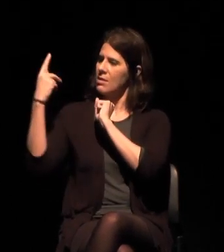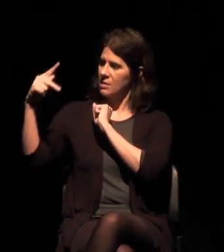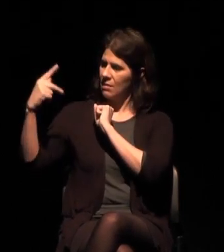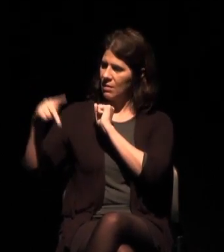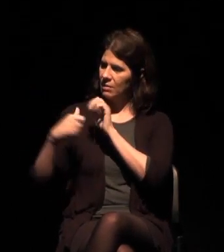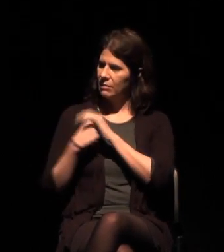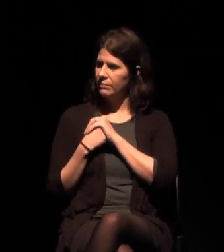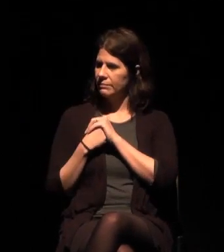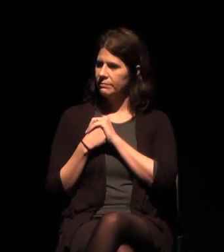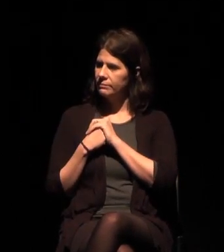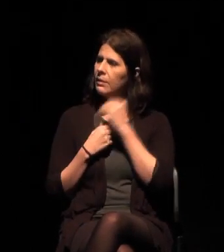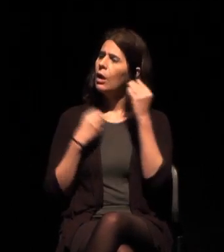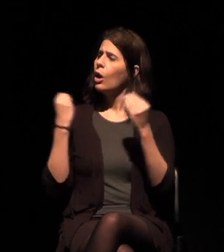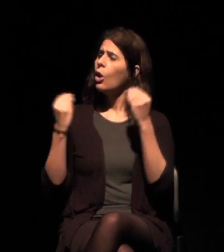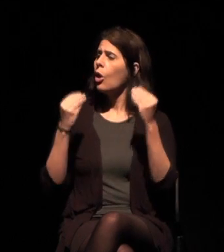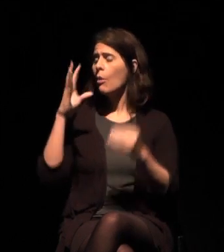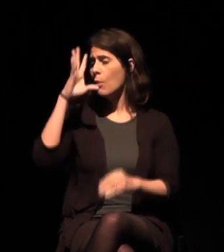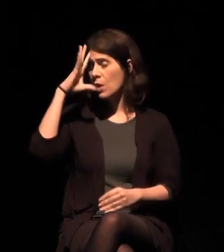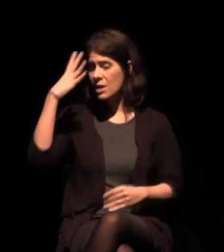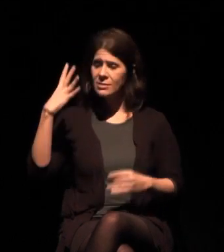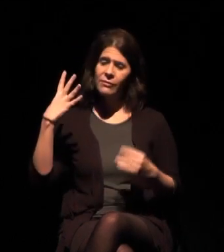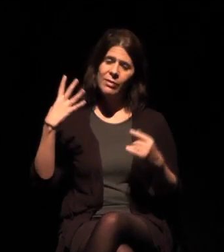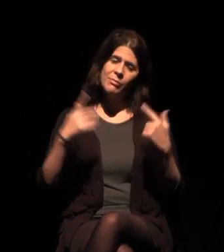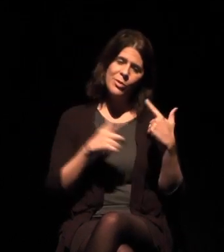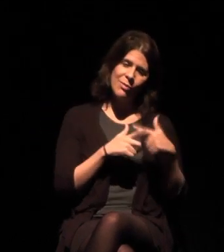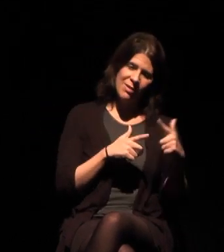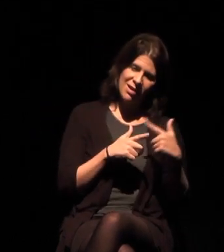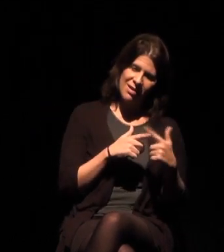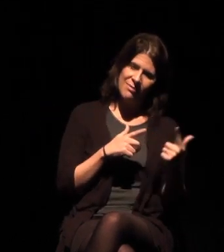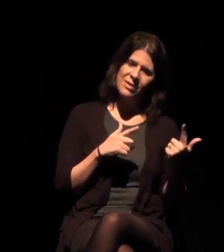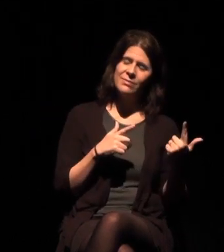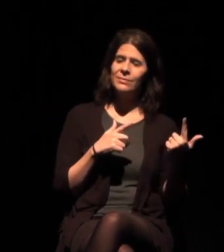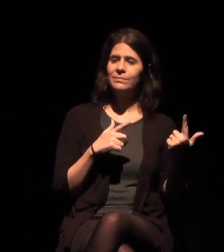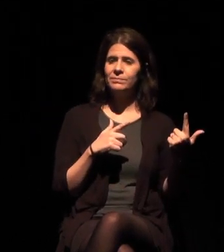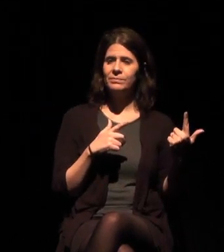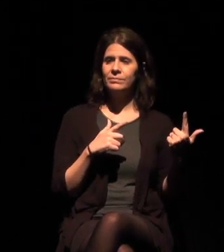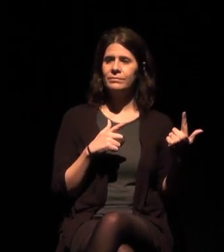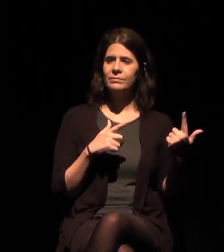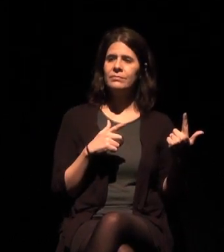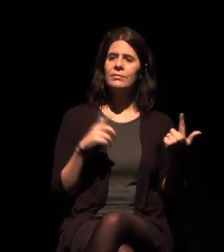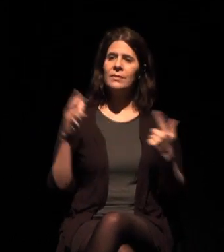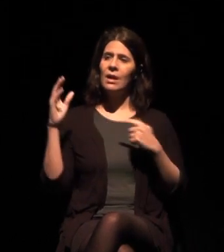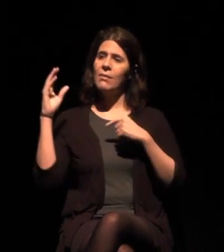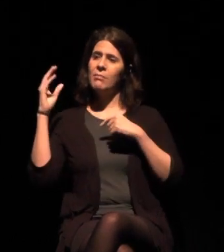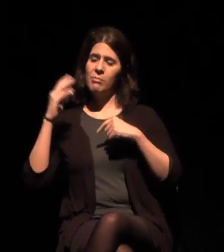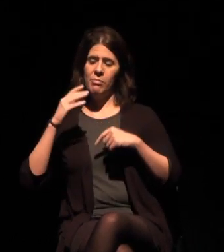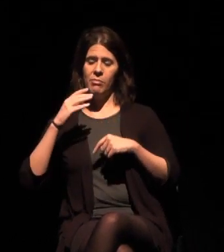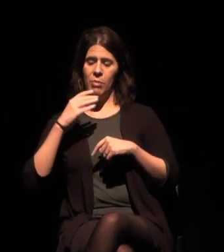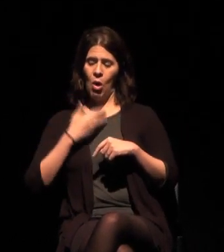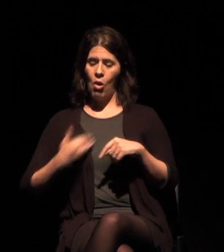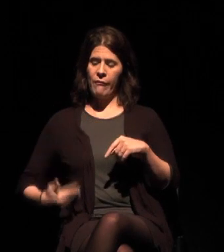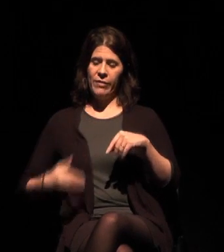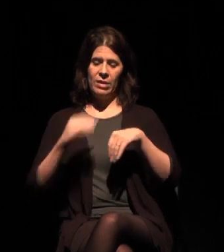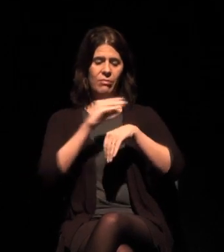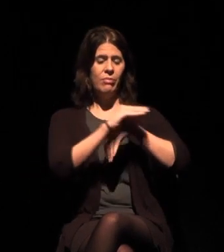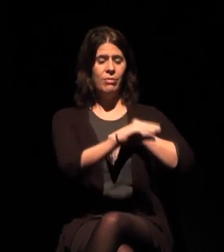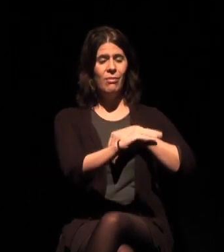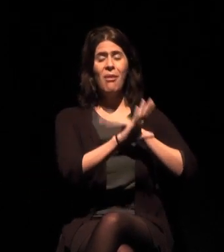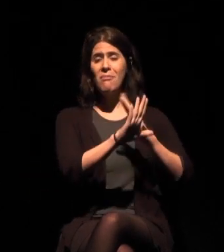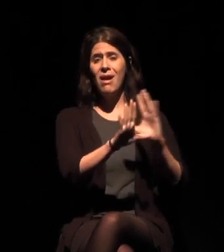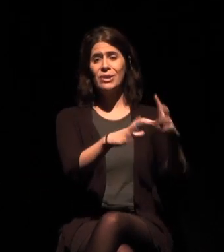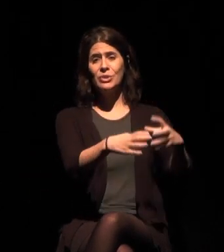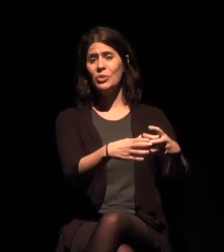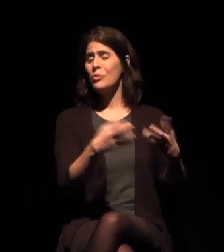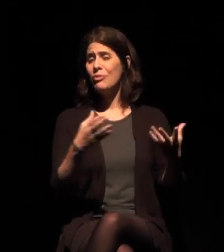ora como resolver a aparente contradição em direcionar investimentos públicos para parcerias com tais grupos